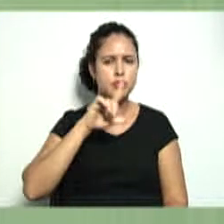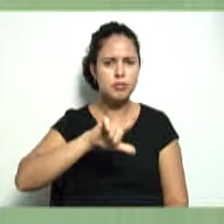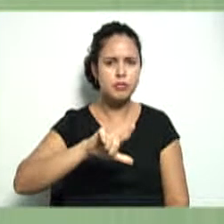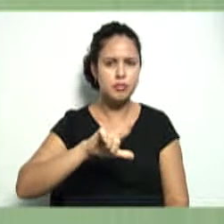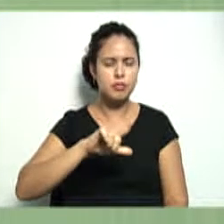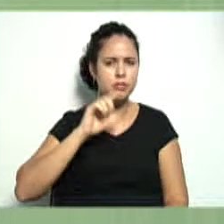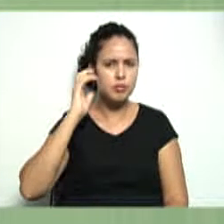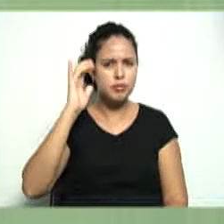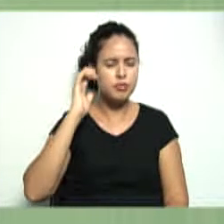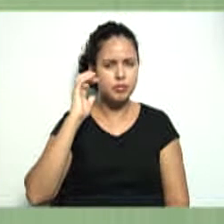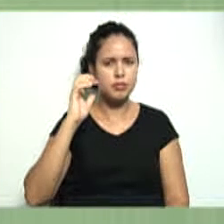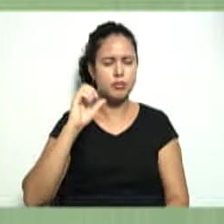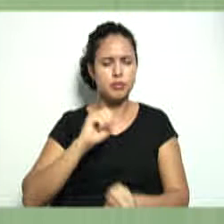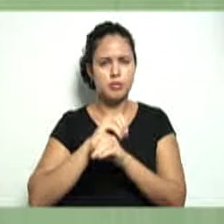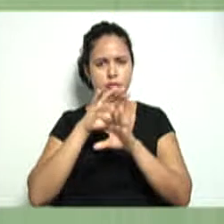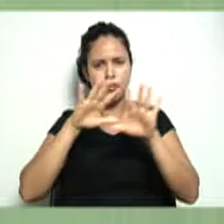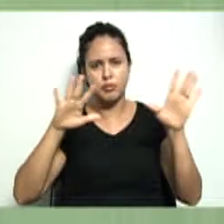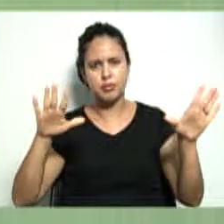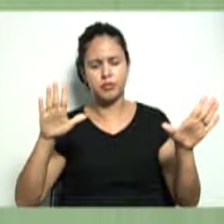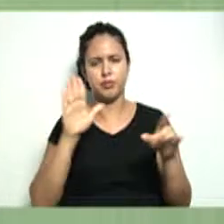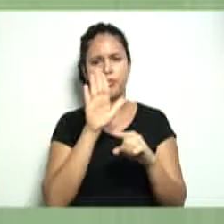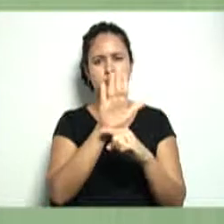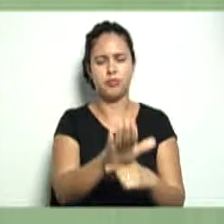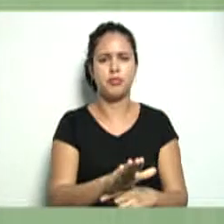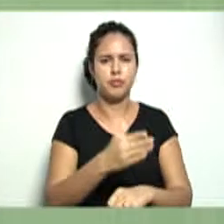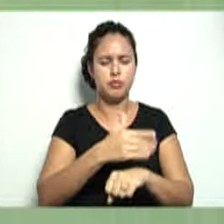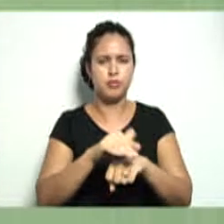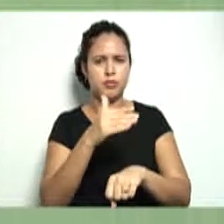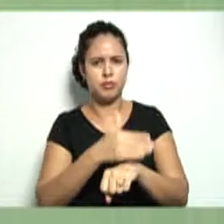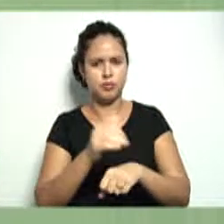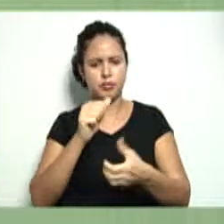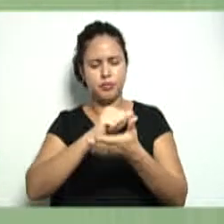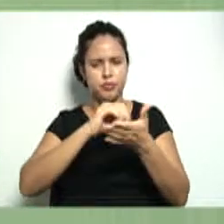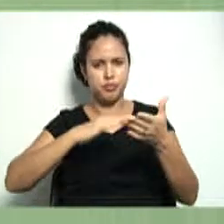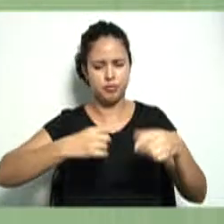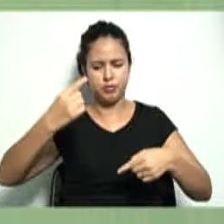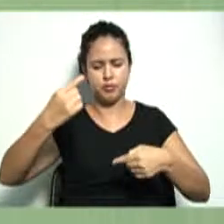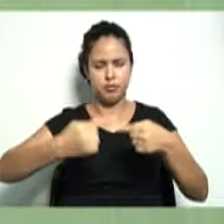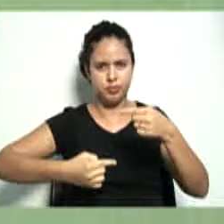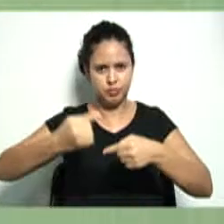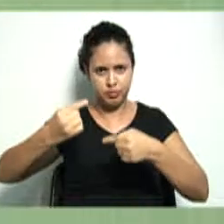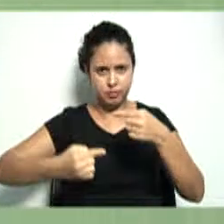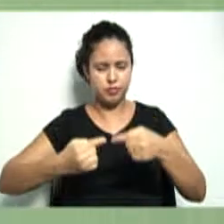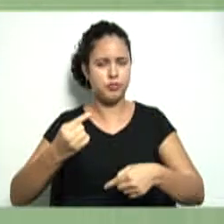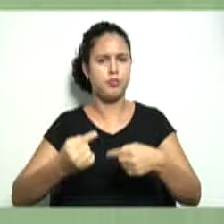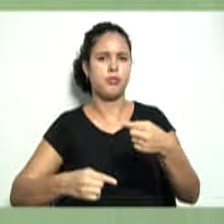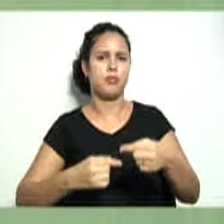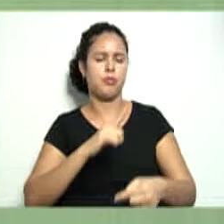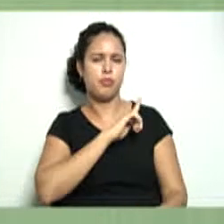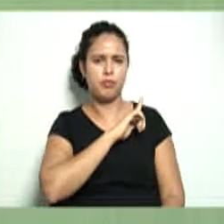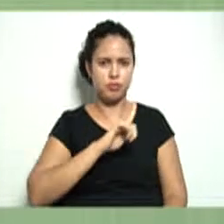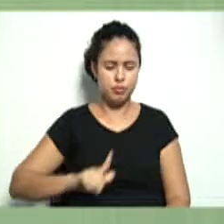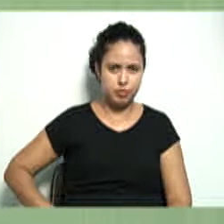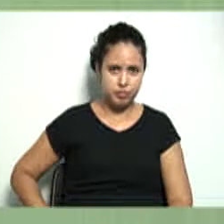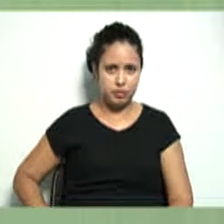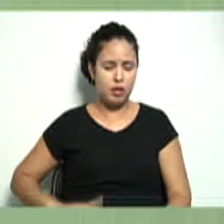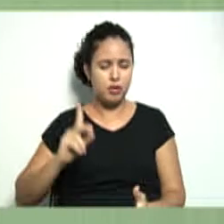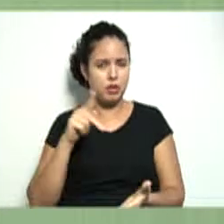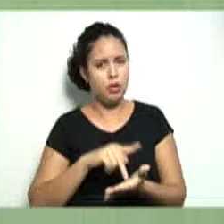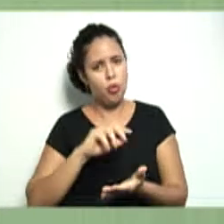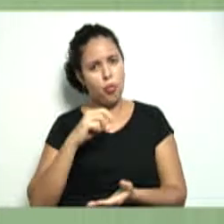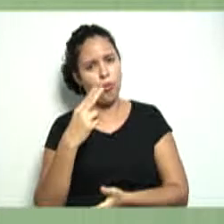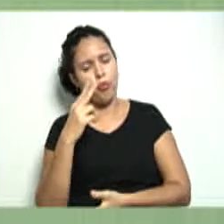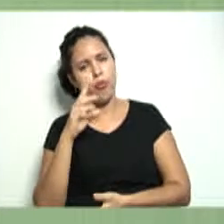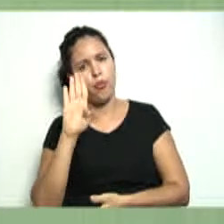para prepará-los para as atividades de governança. Verdadeiro ou falso, professor?